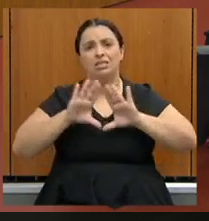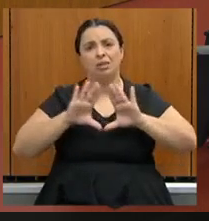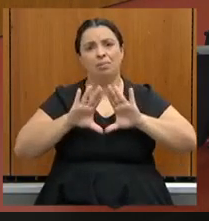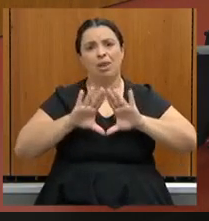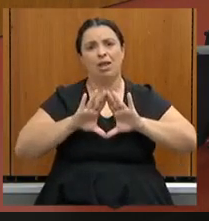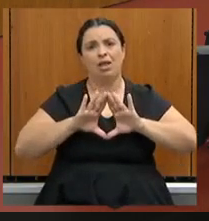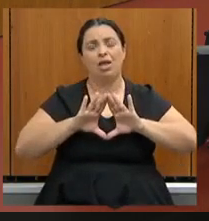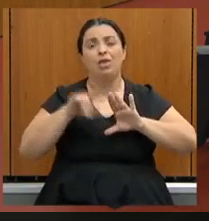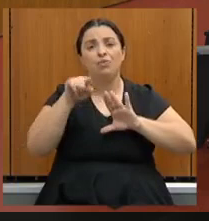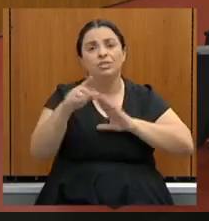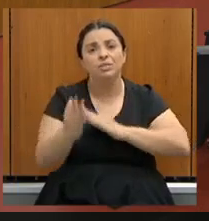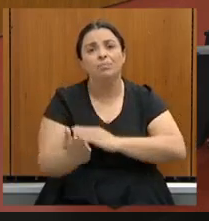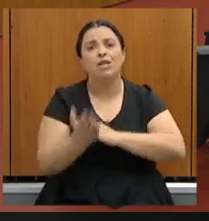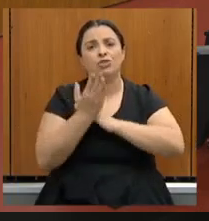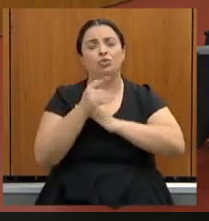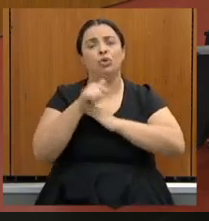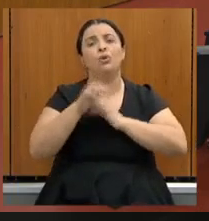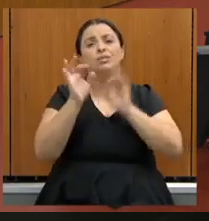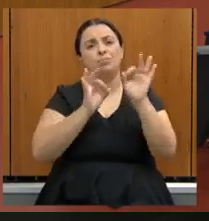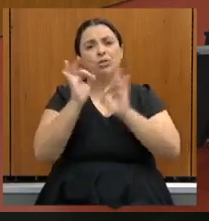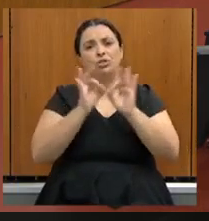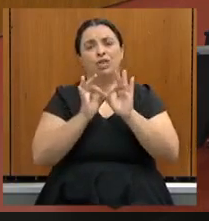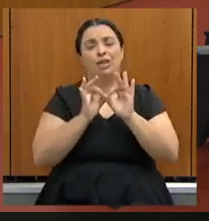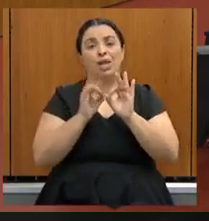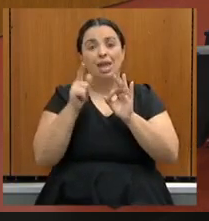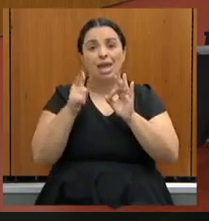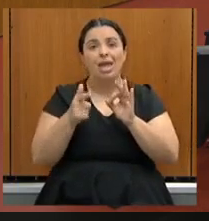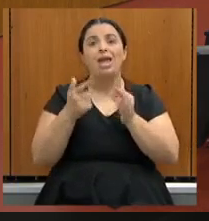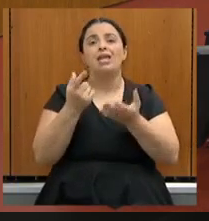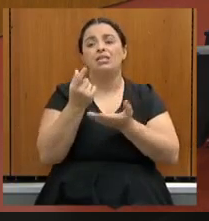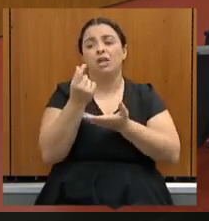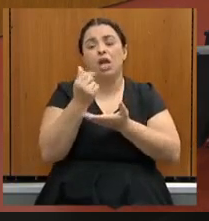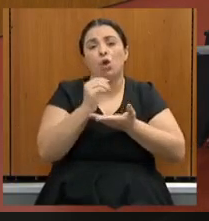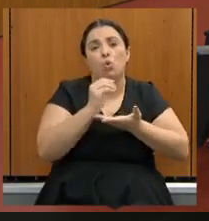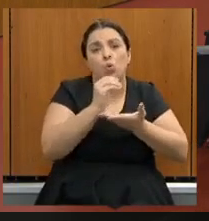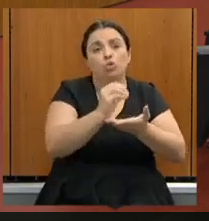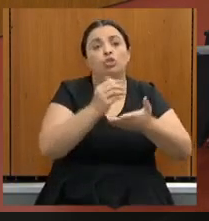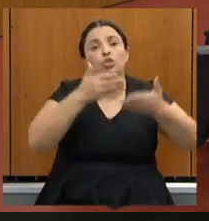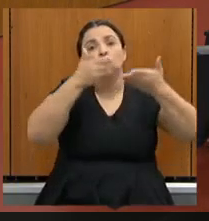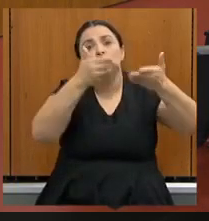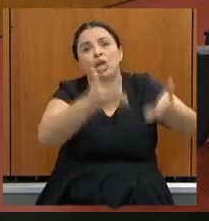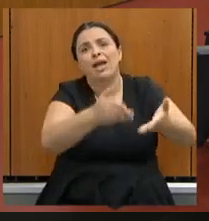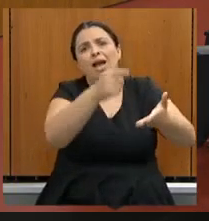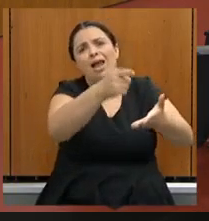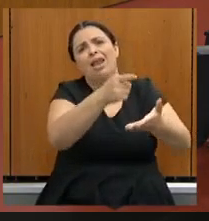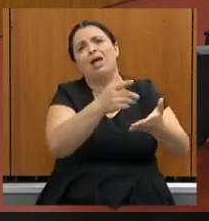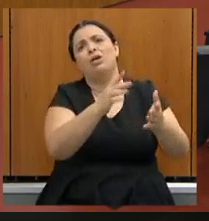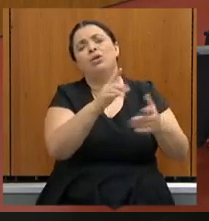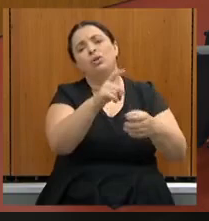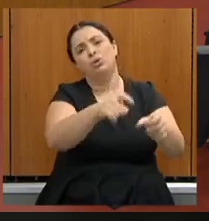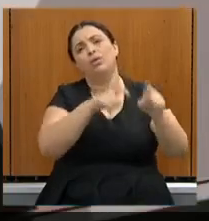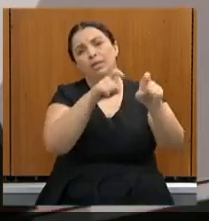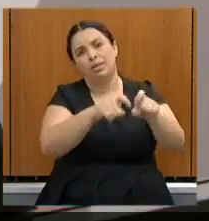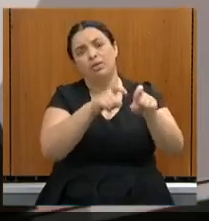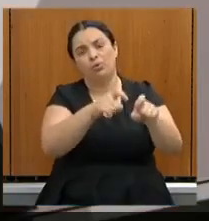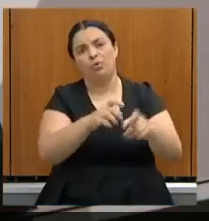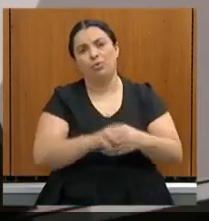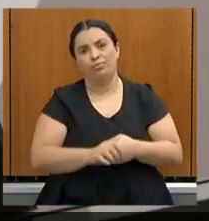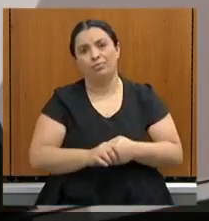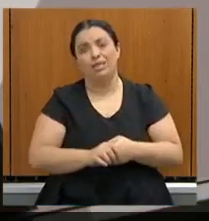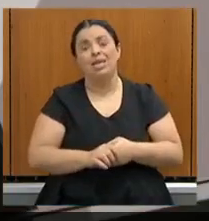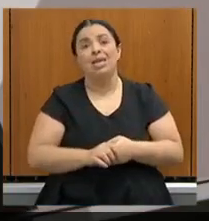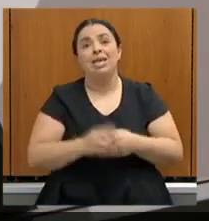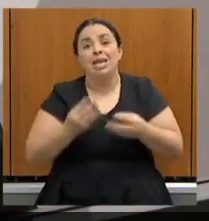que é esse projeto de levar os recursos para o interior, é esse projeto também que valoriza a